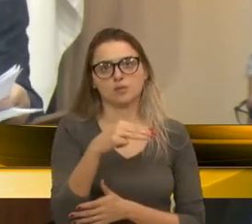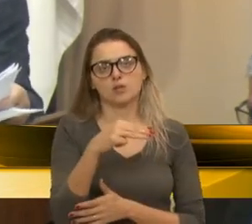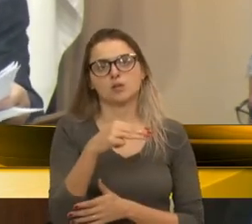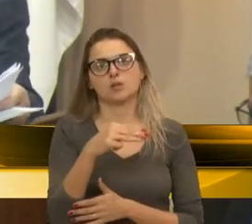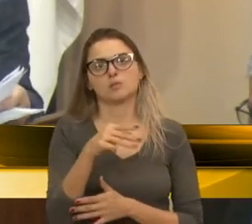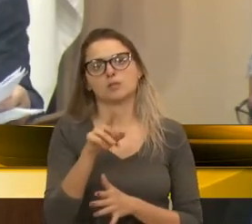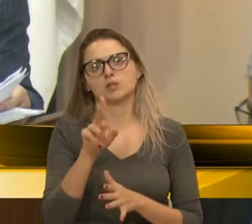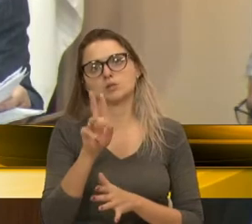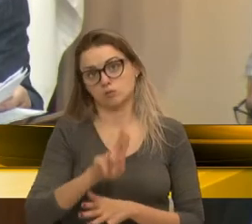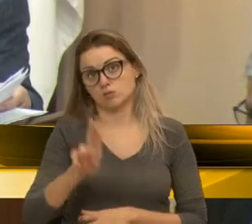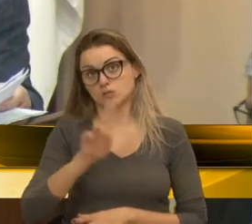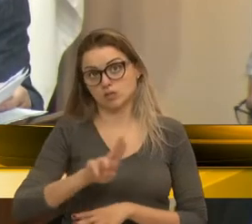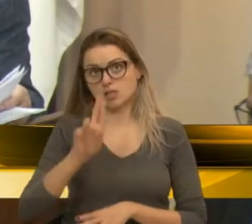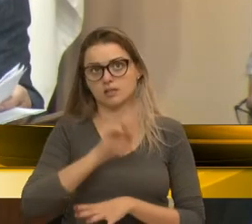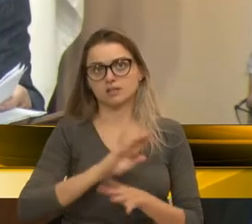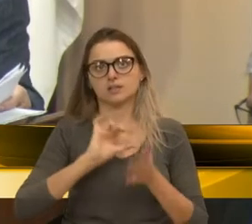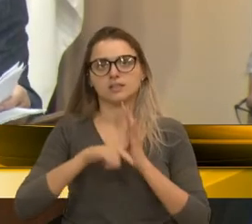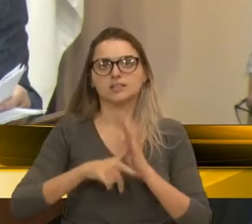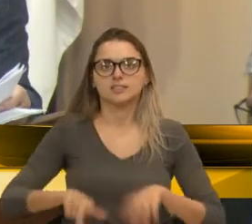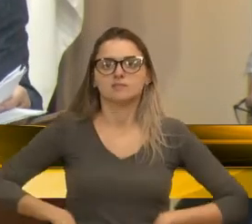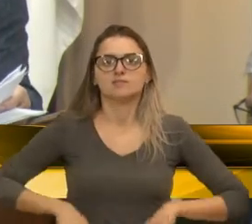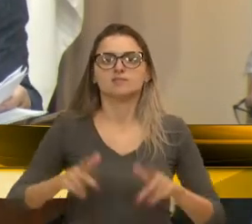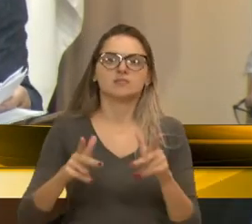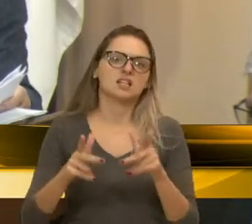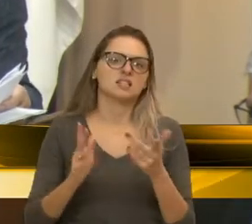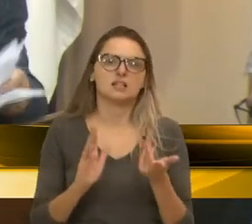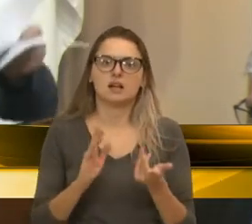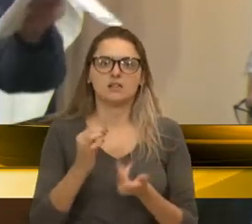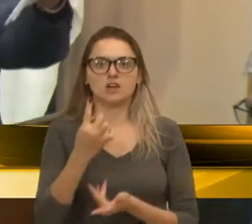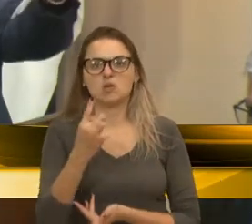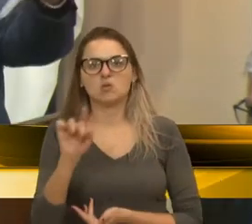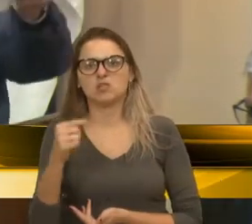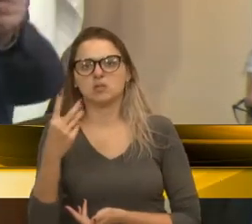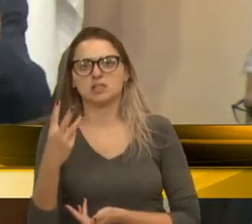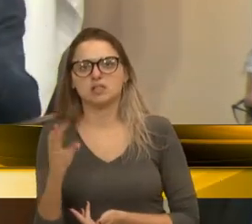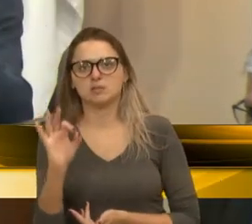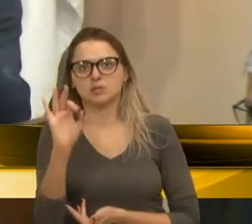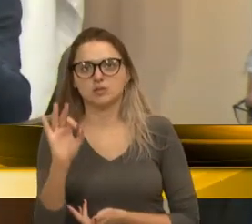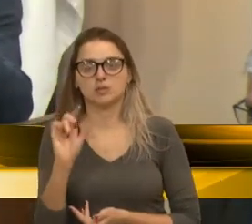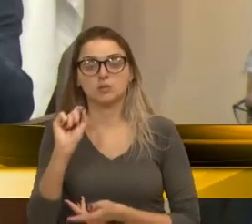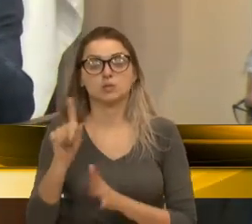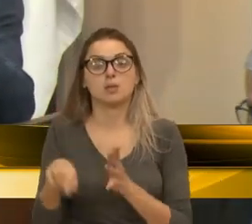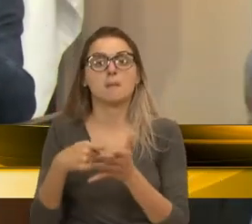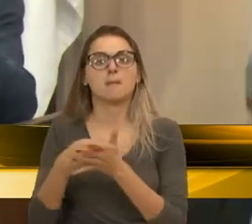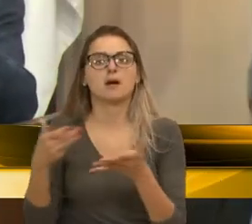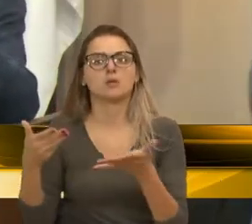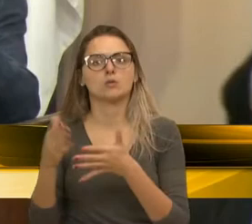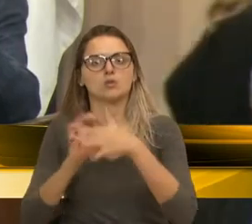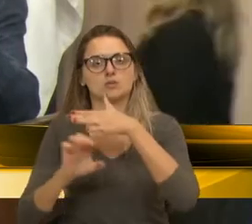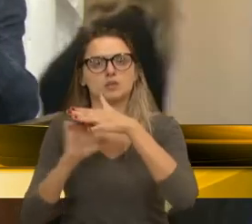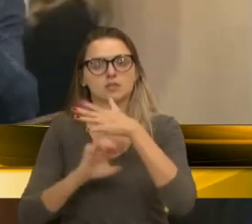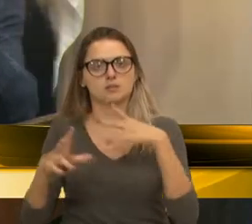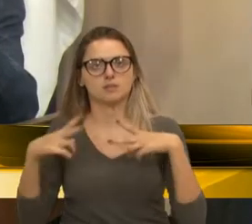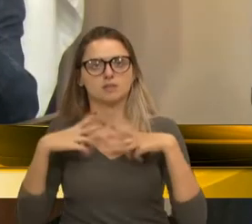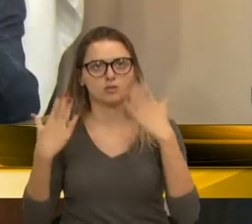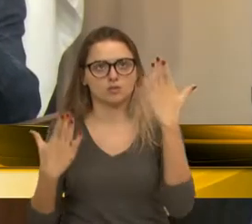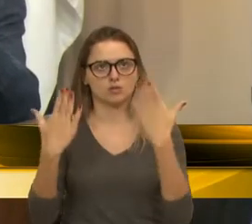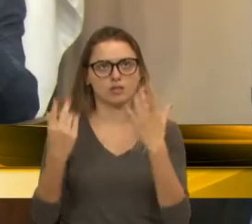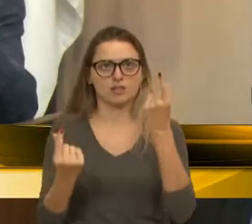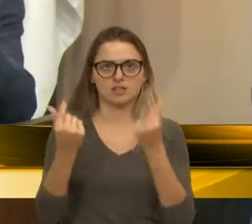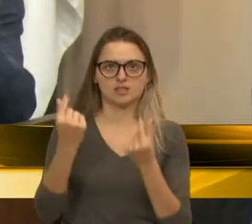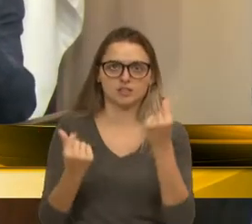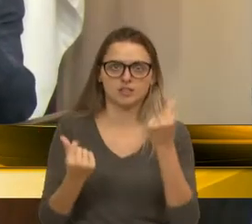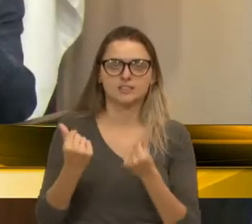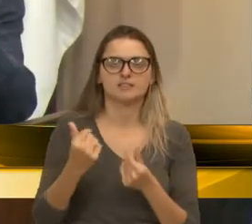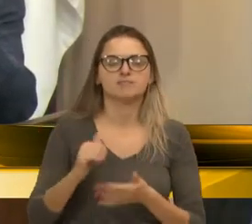se gastava provavelmente 1/3, vereador Adiló, do que está sendo pago hoje para essas empresas.